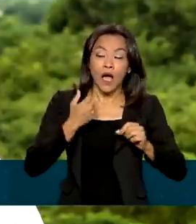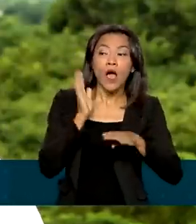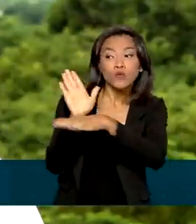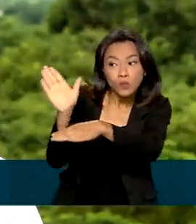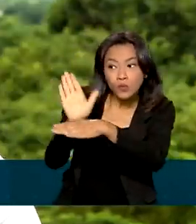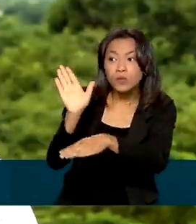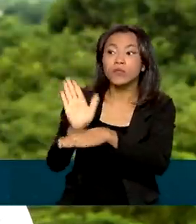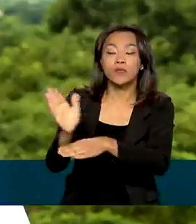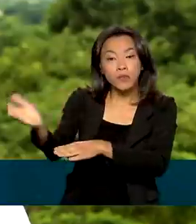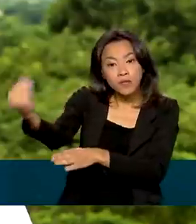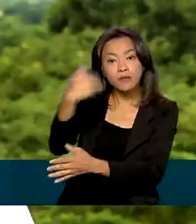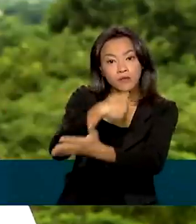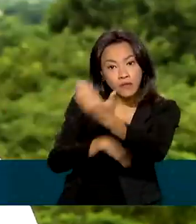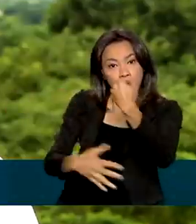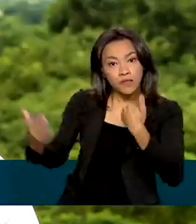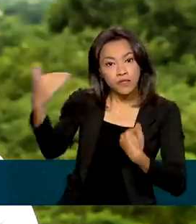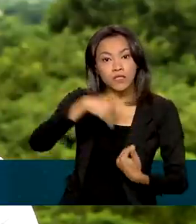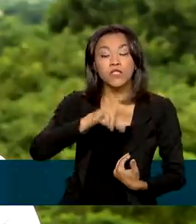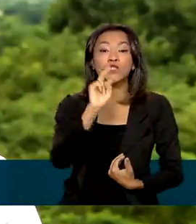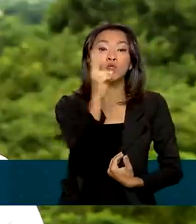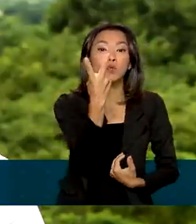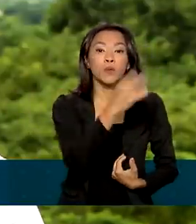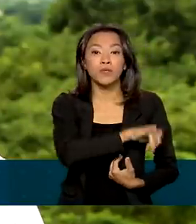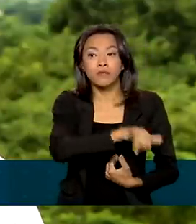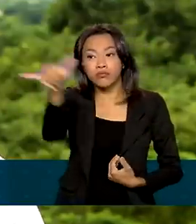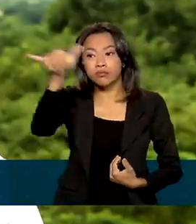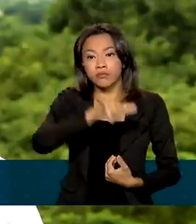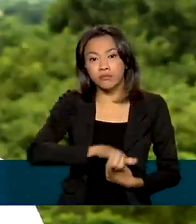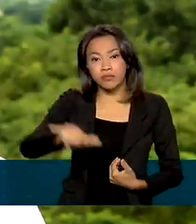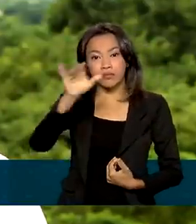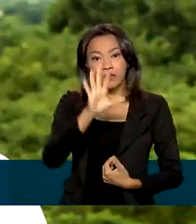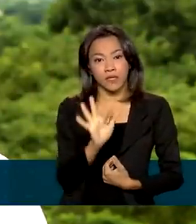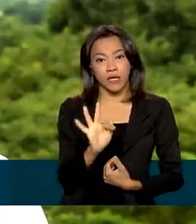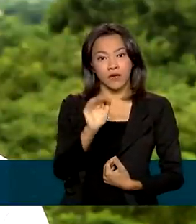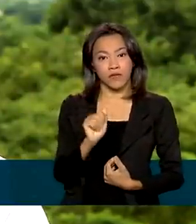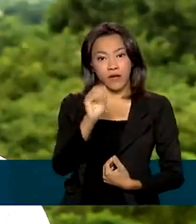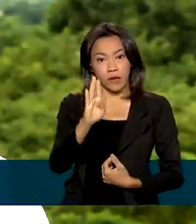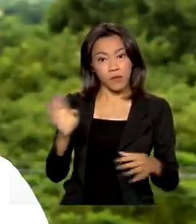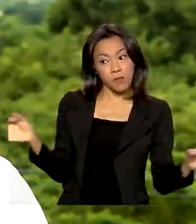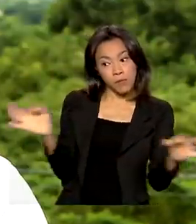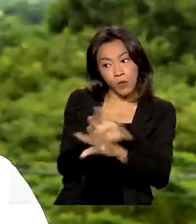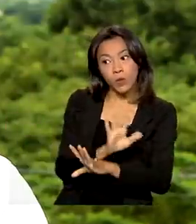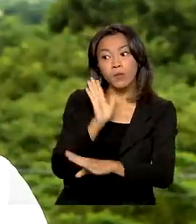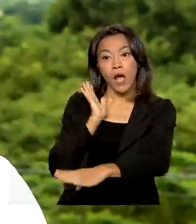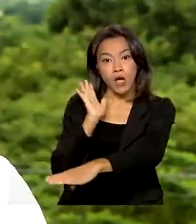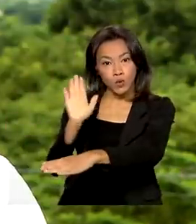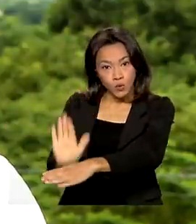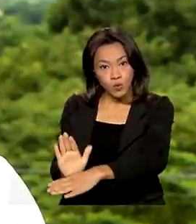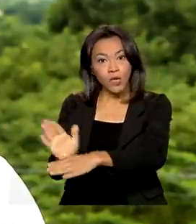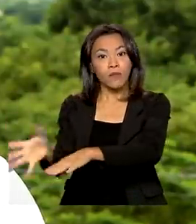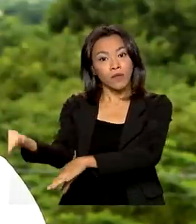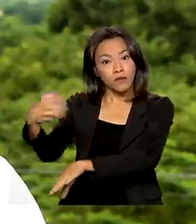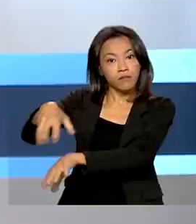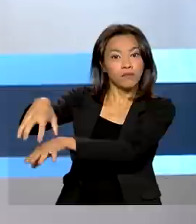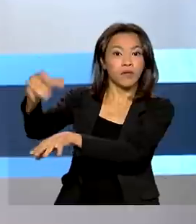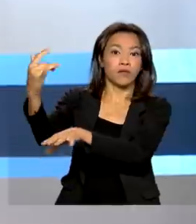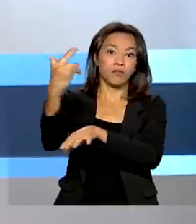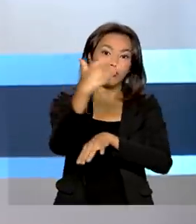seguro e que duas aeronaves da Força Aérea Brasileira estão de prontidão para ajudar no resgate de